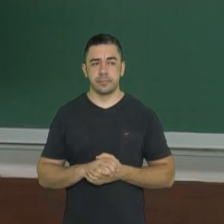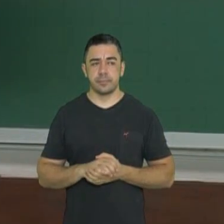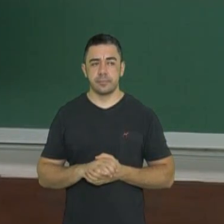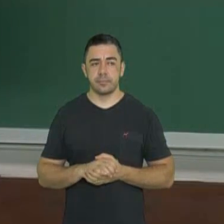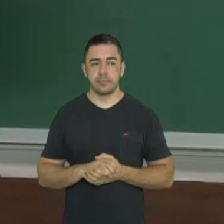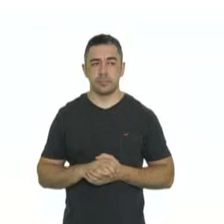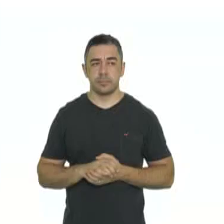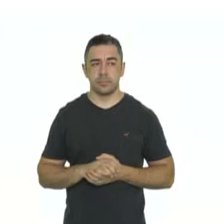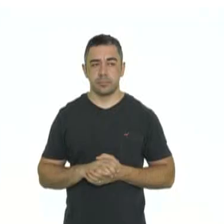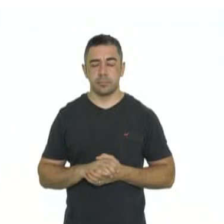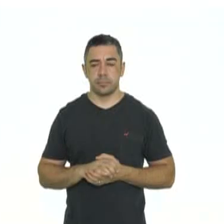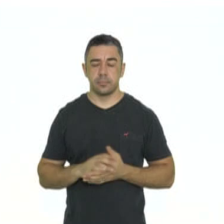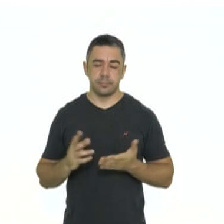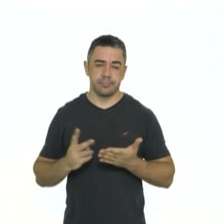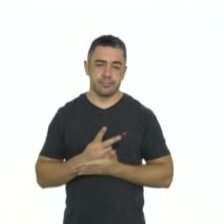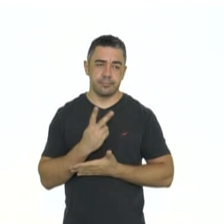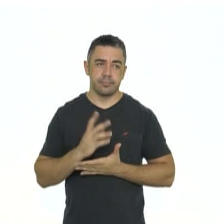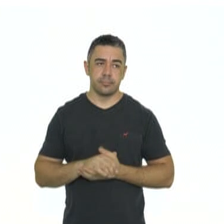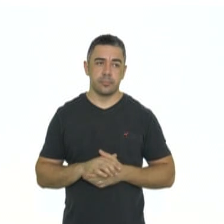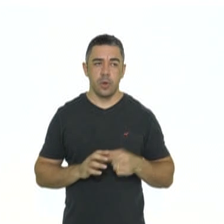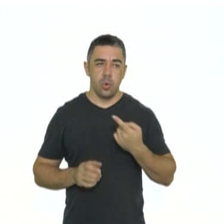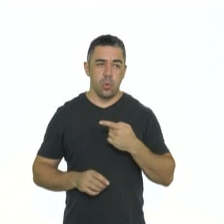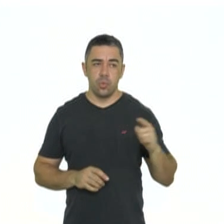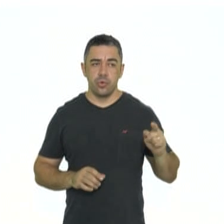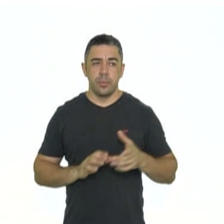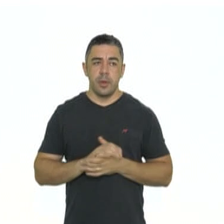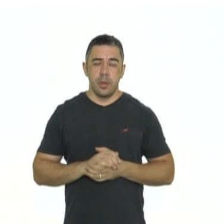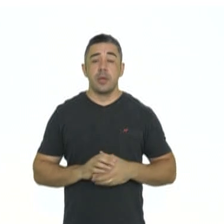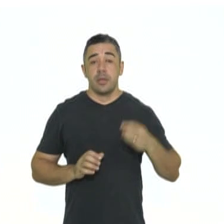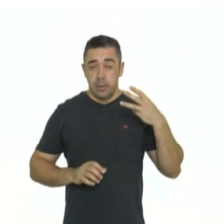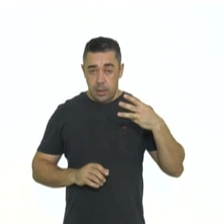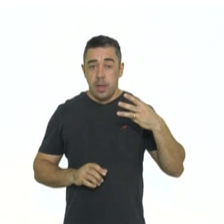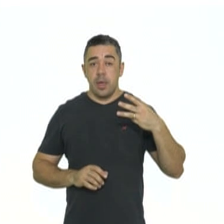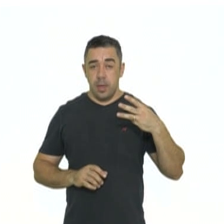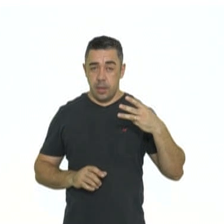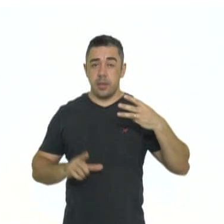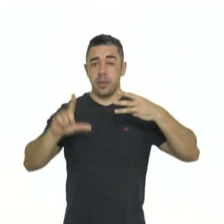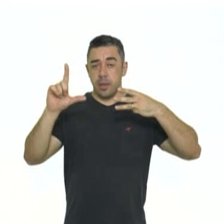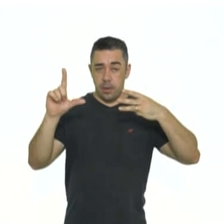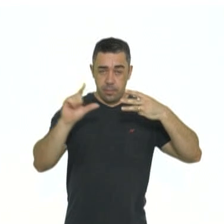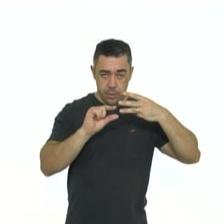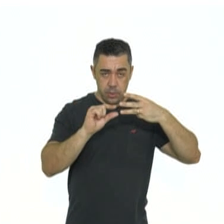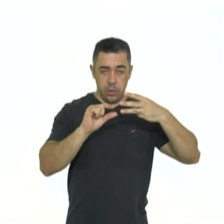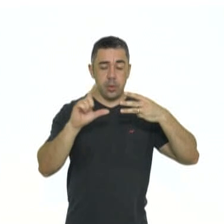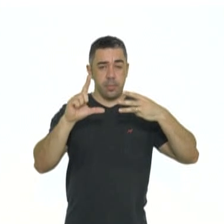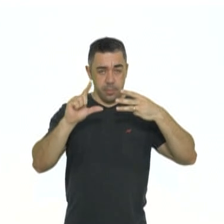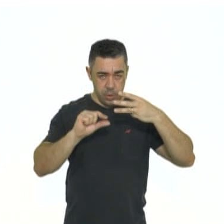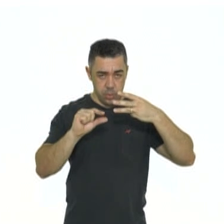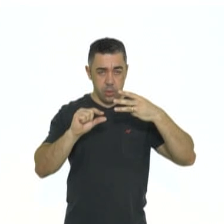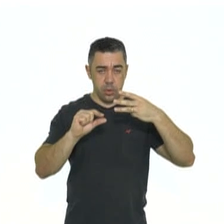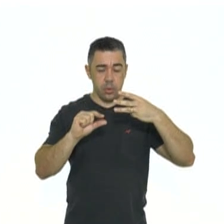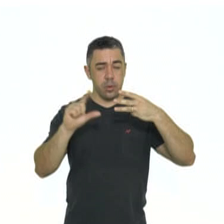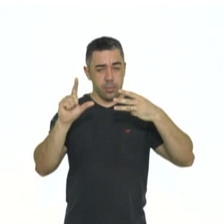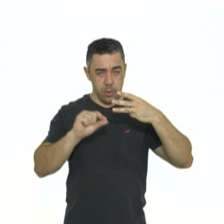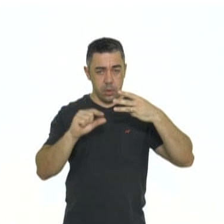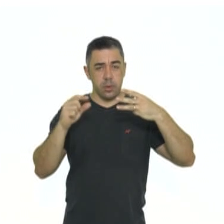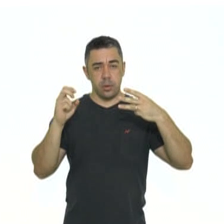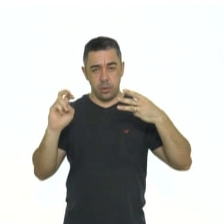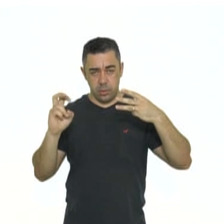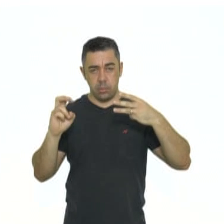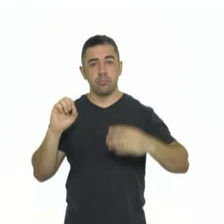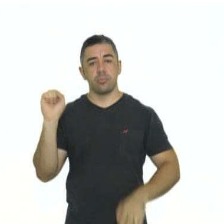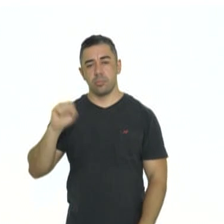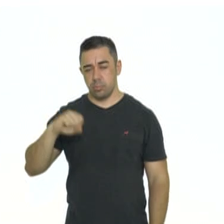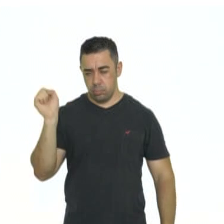tudo bem em correto né e a última três tiro modo menos cinco fica 53 é